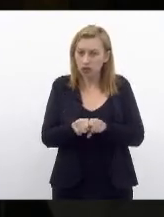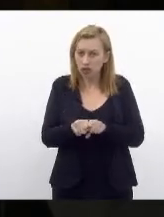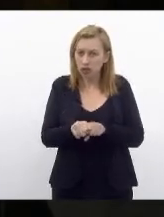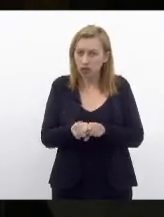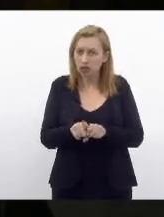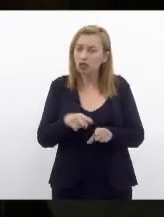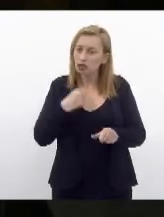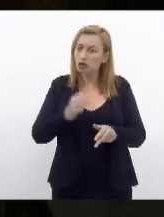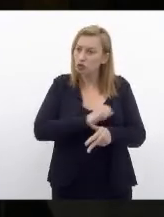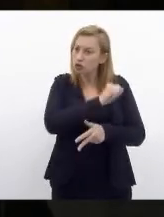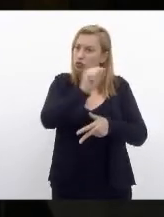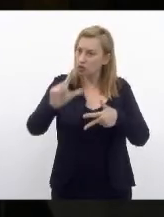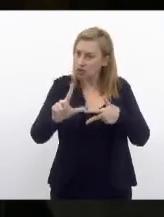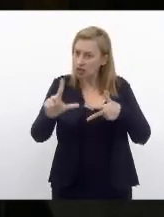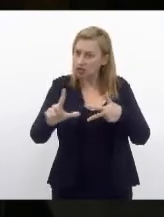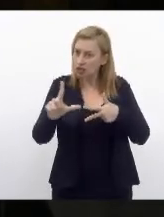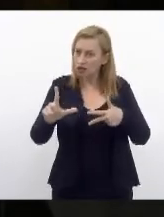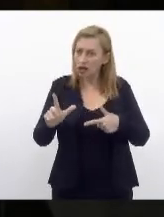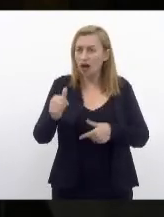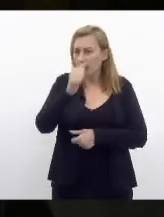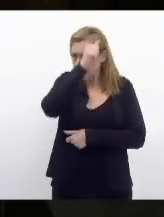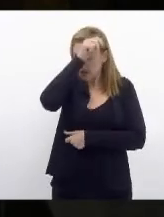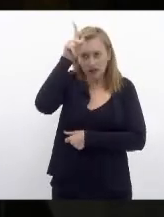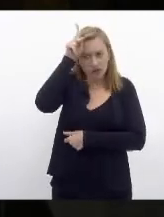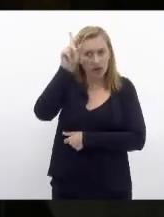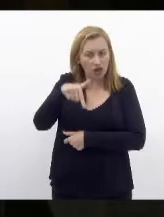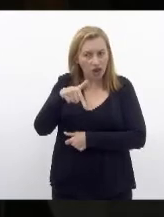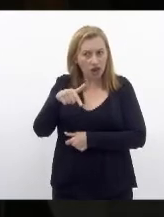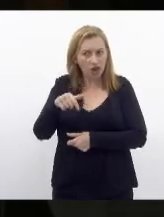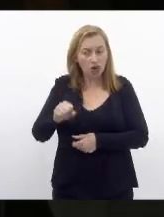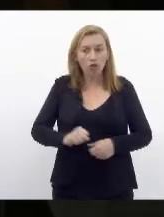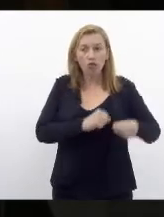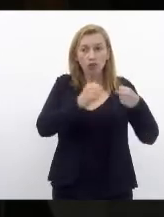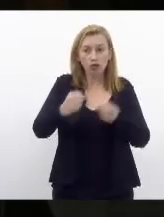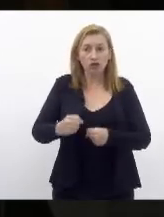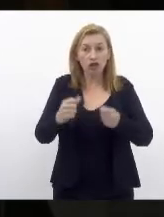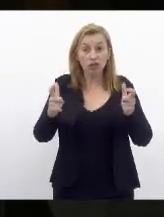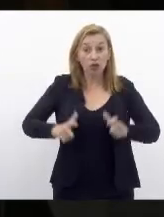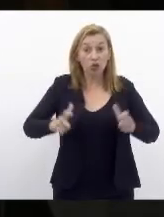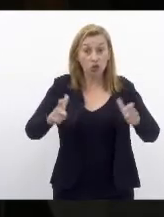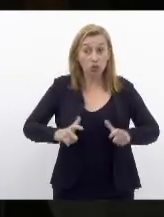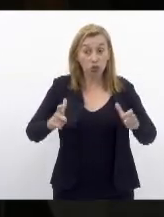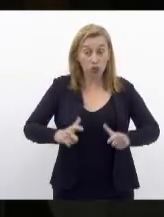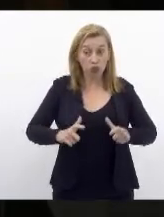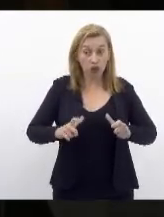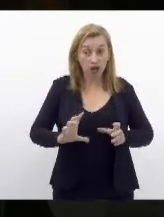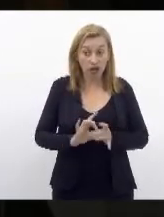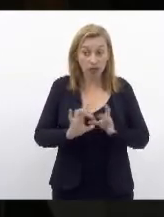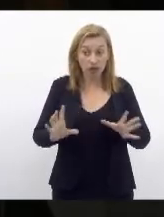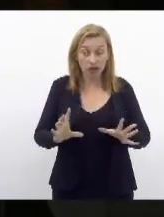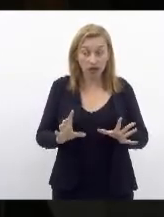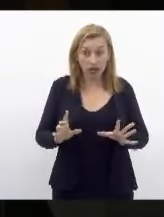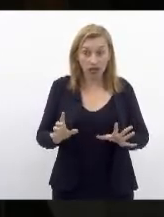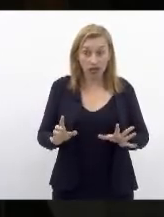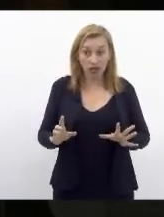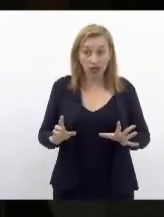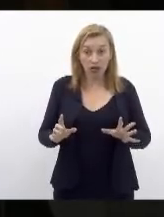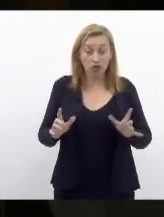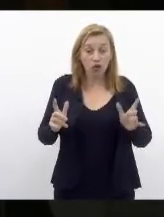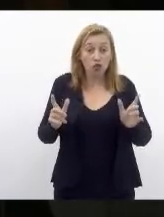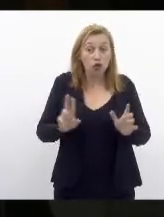constituídos, mas como uma prefeitura que é o poder legal pelo espaço que concede autorização para utilizar um espaço